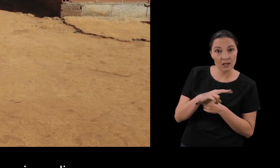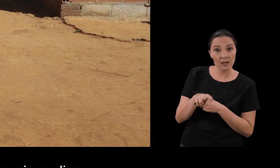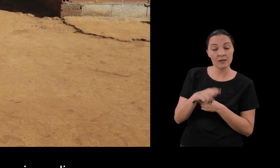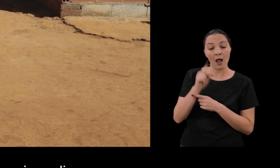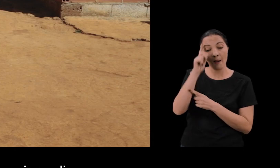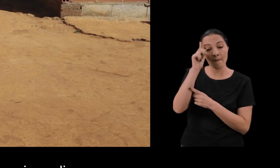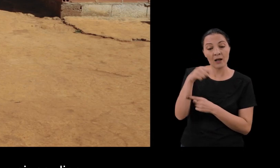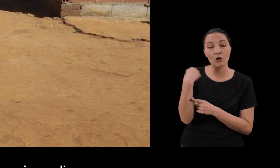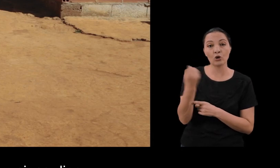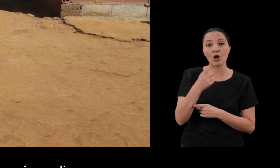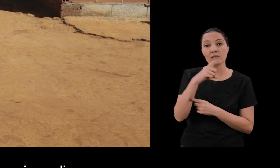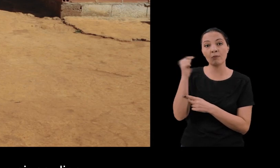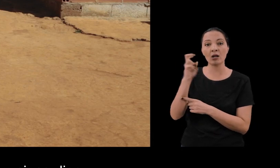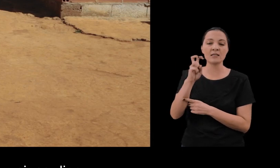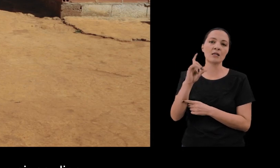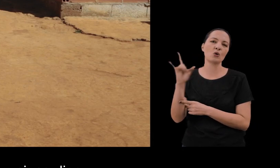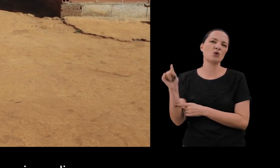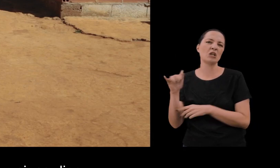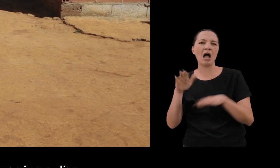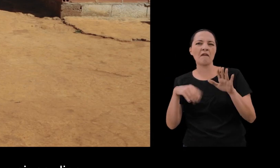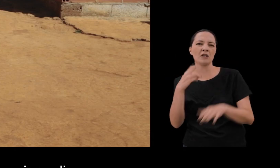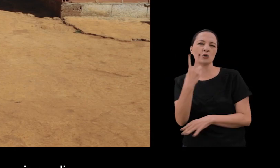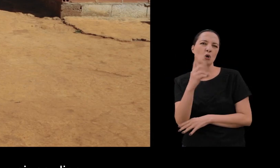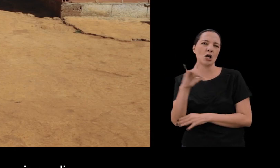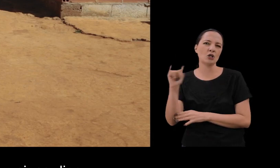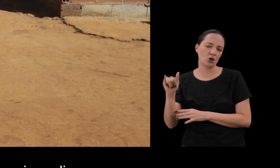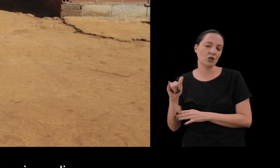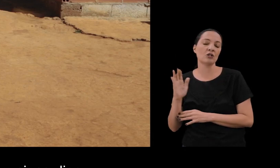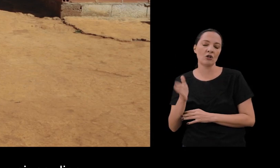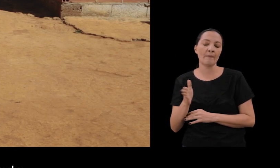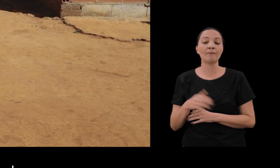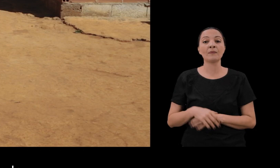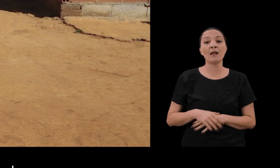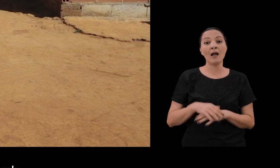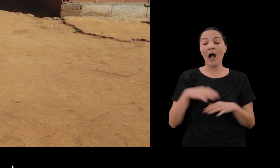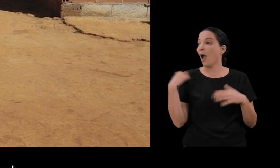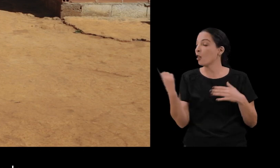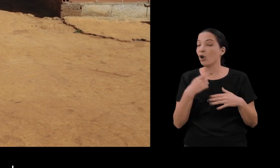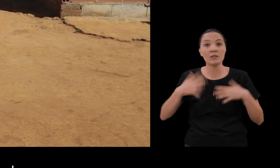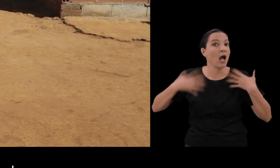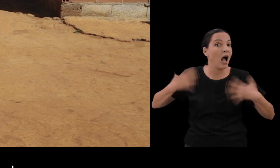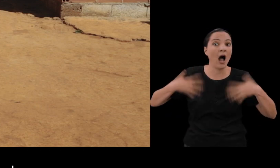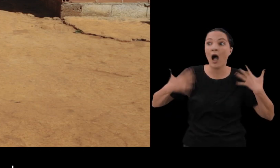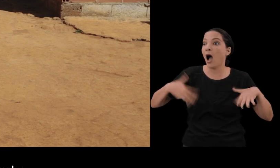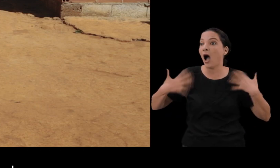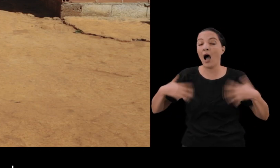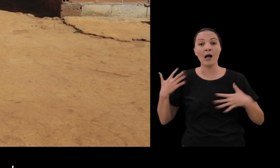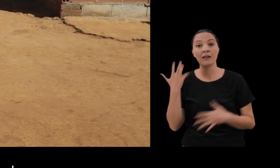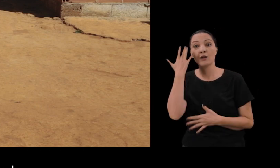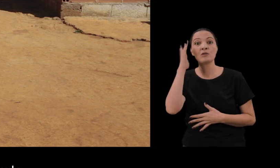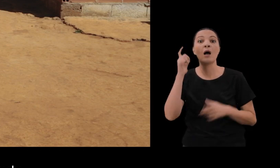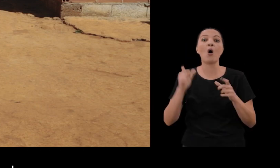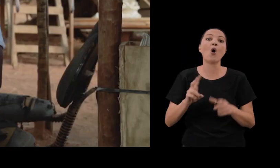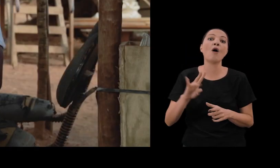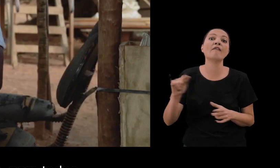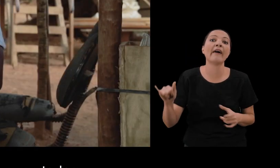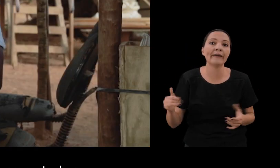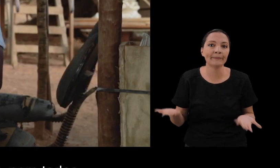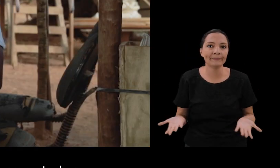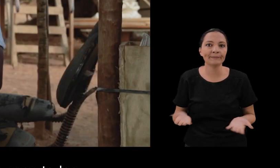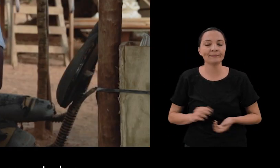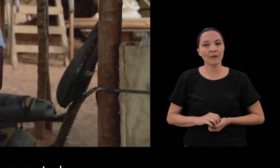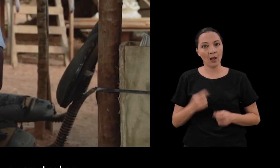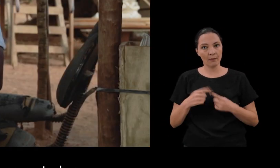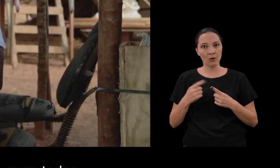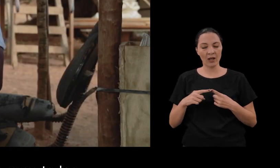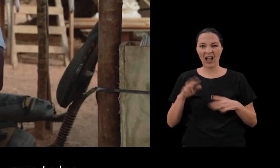gente sair em 5 dias, talvez até 2, que já chegou aqui. E aí fica desesperado, porque não tem para onde ir. Porque